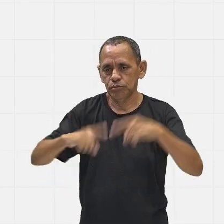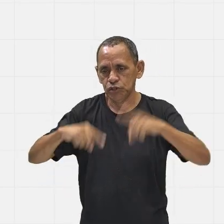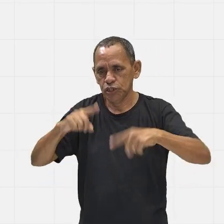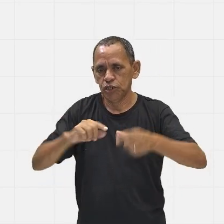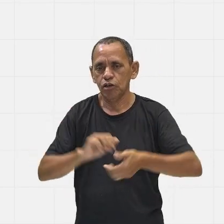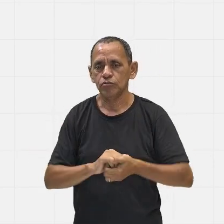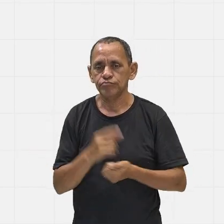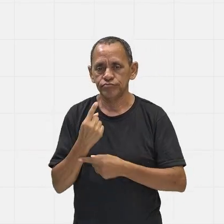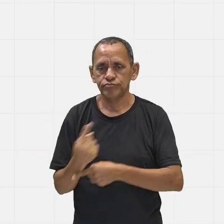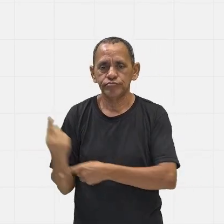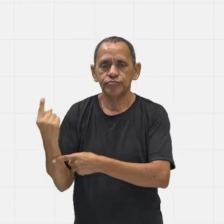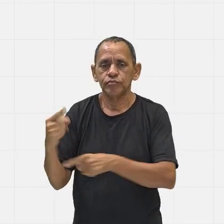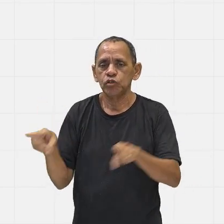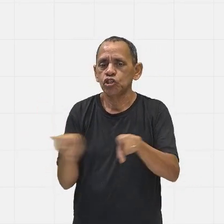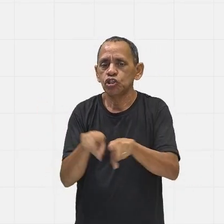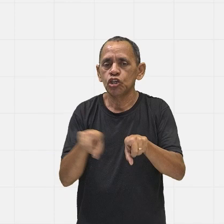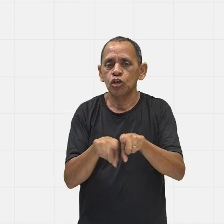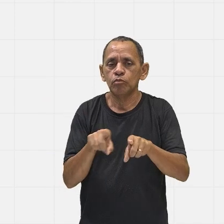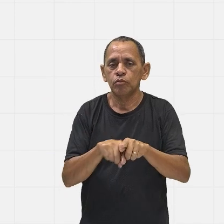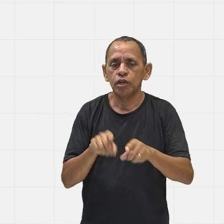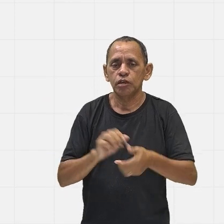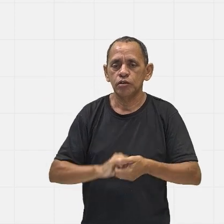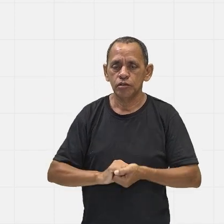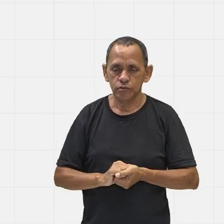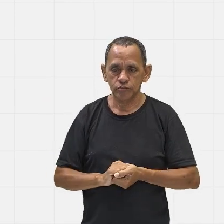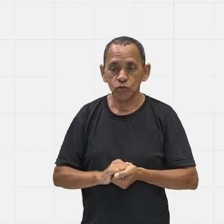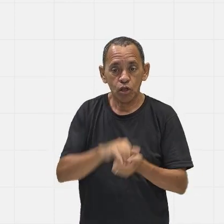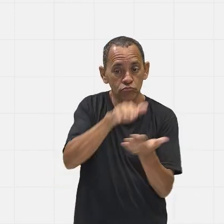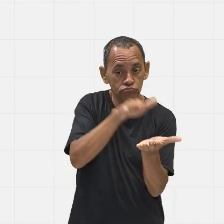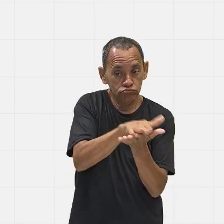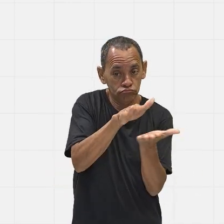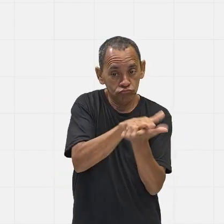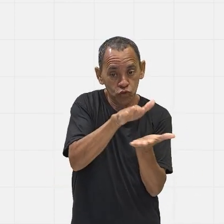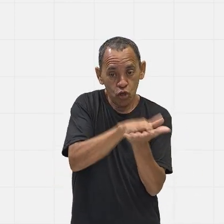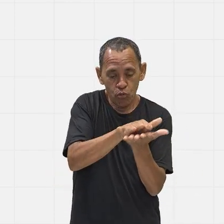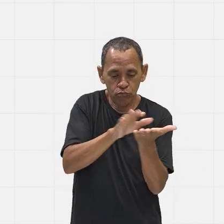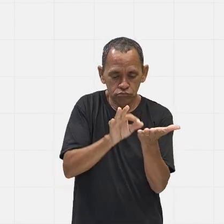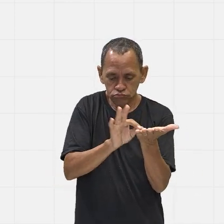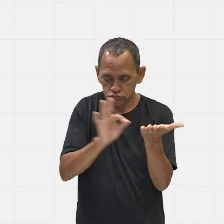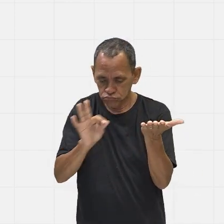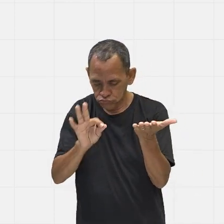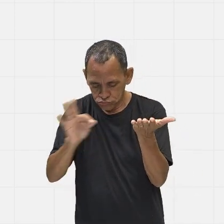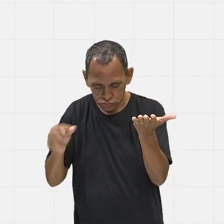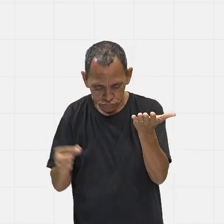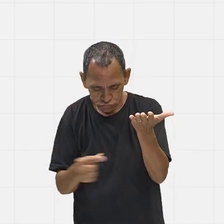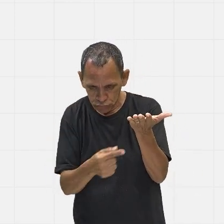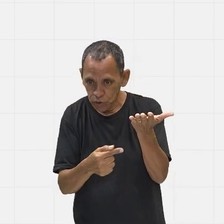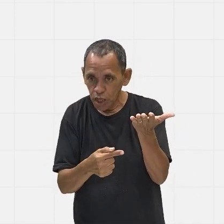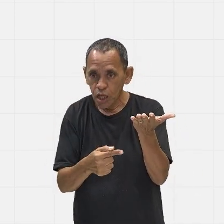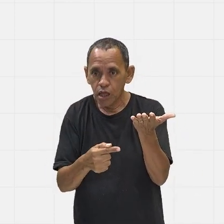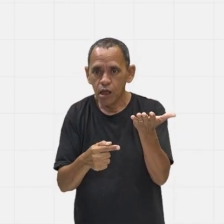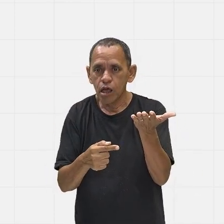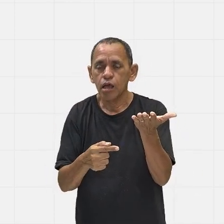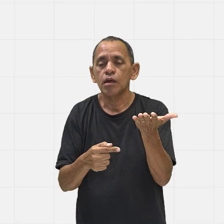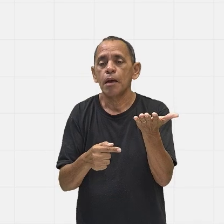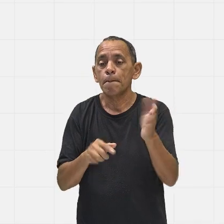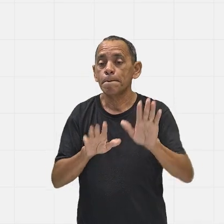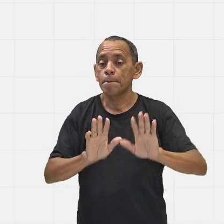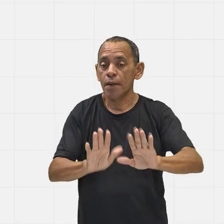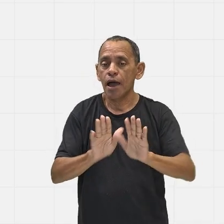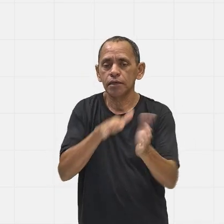mais uma incidência que é de impressora não liga, mas não imprime, que é um caso comum também que a gente